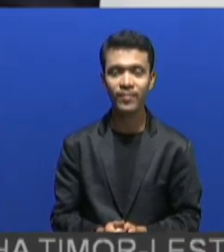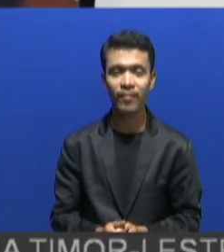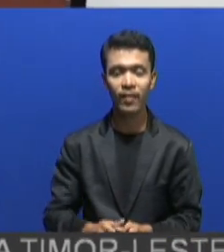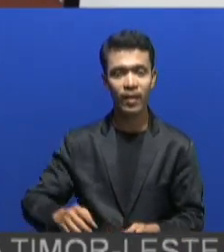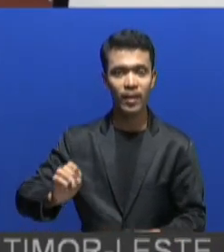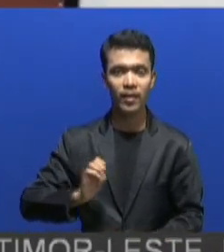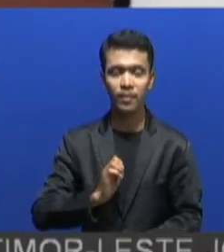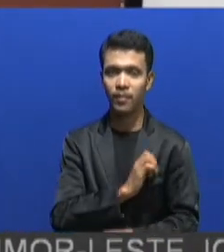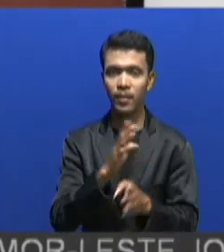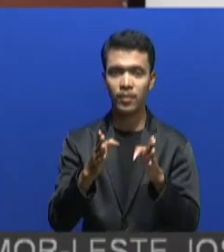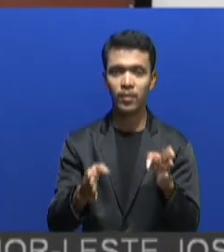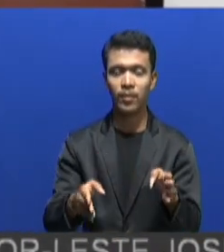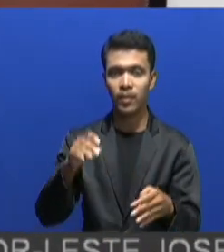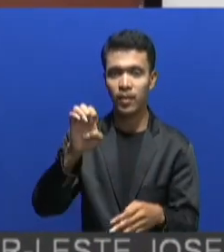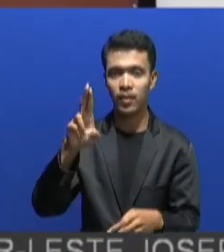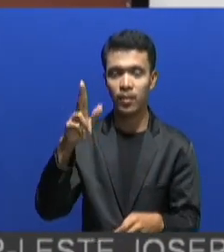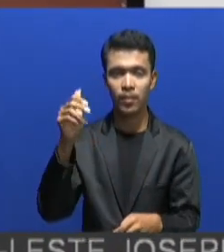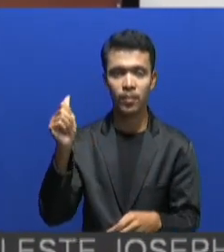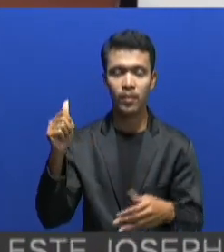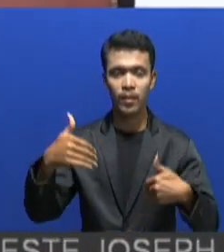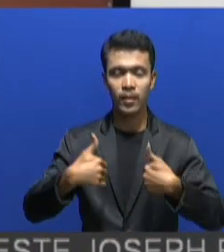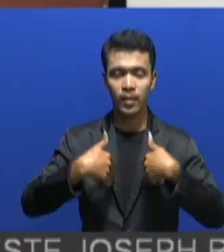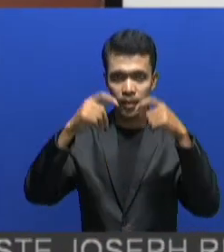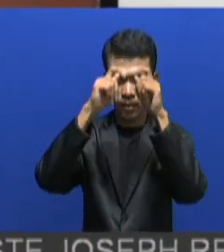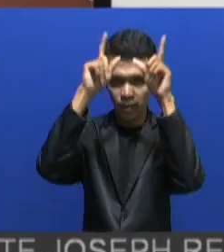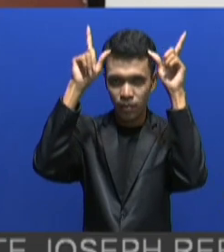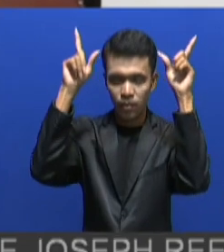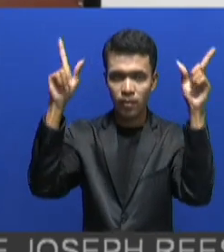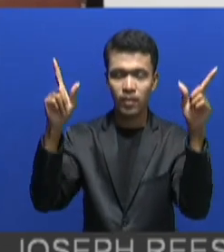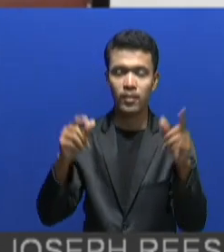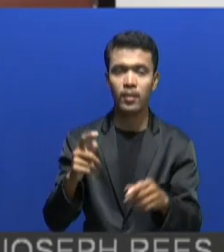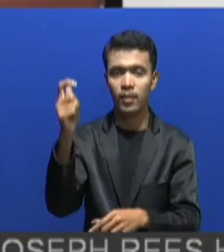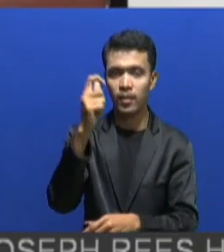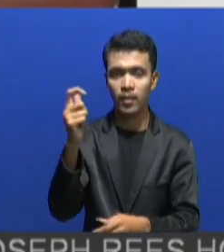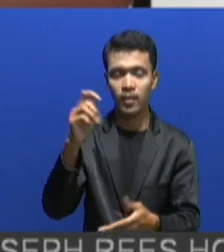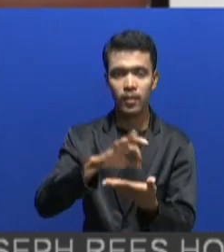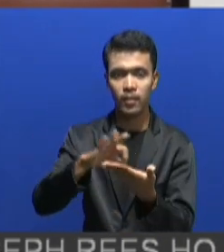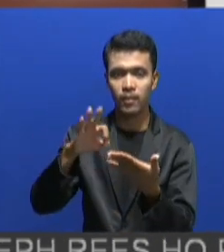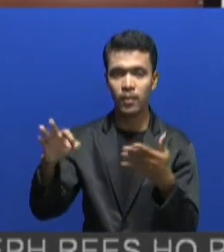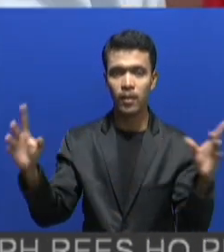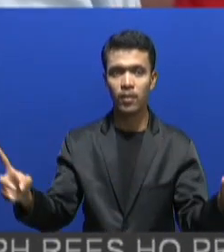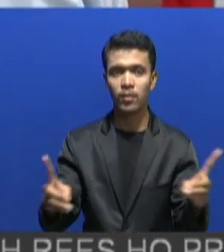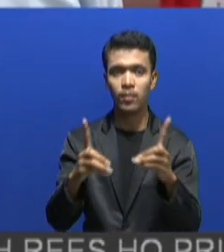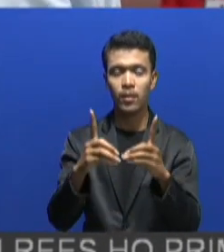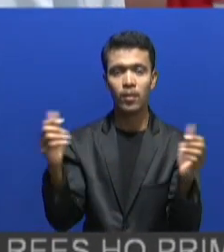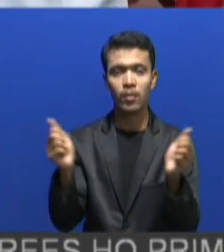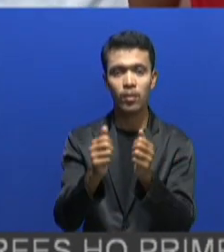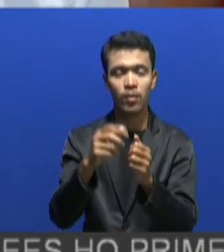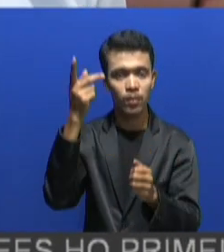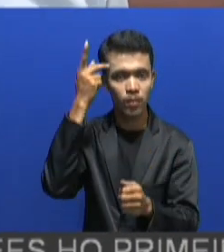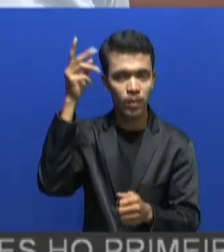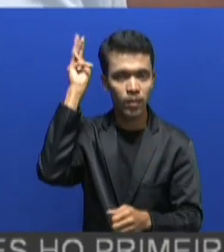Antigo embaixador dos Estados Unidos de América e Timor-Leste, Joseph Rees, terça-feira, né? Assou malo o